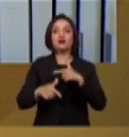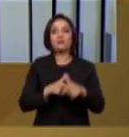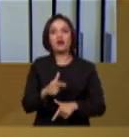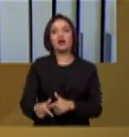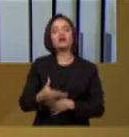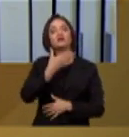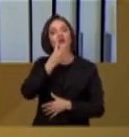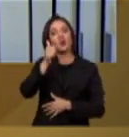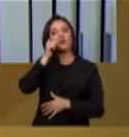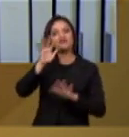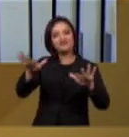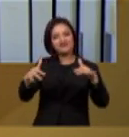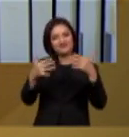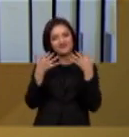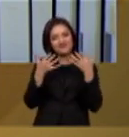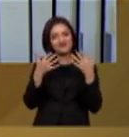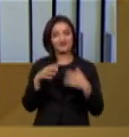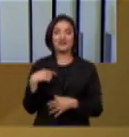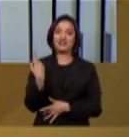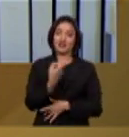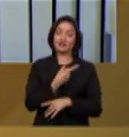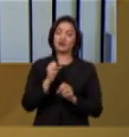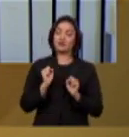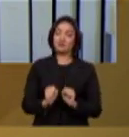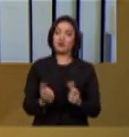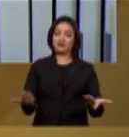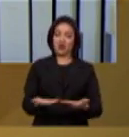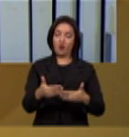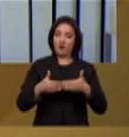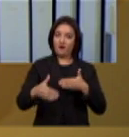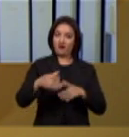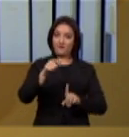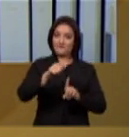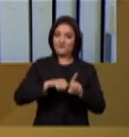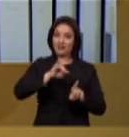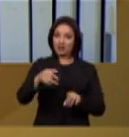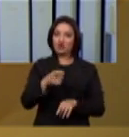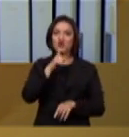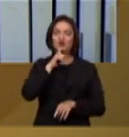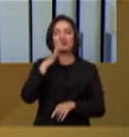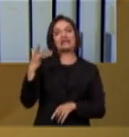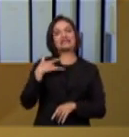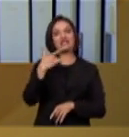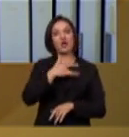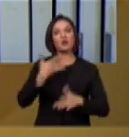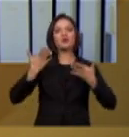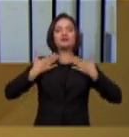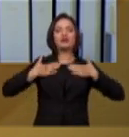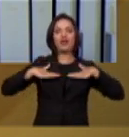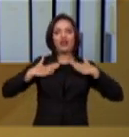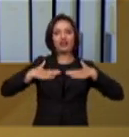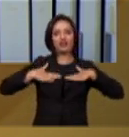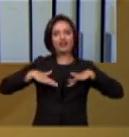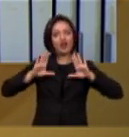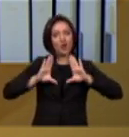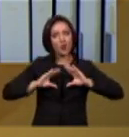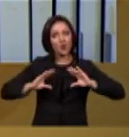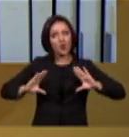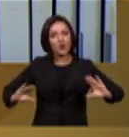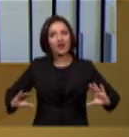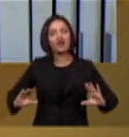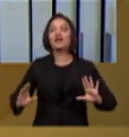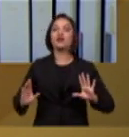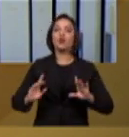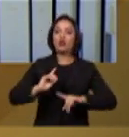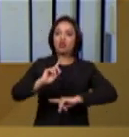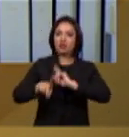os senhores que nos acompanham, que nós possamos ter um mês de julho de muita saúde, tranquilidade e que nós possamos voltar